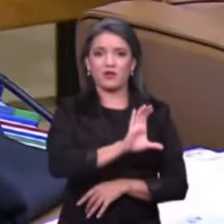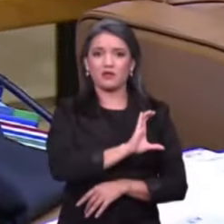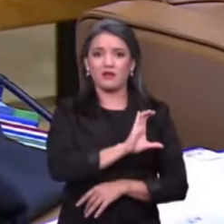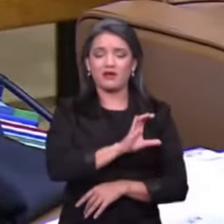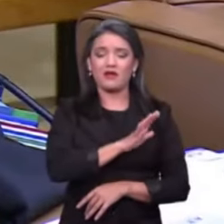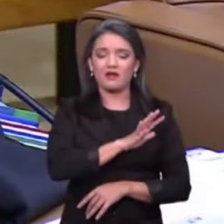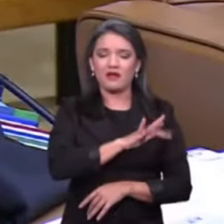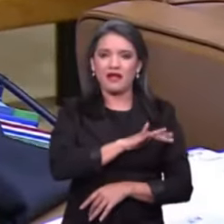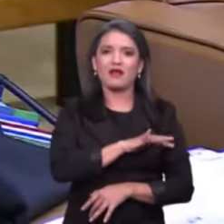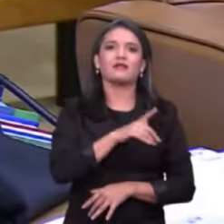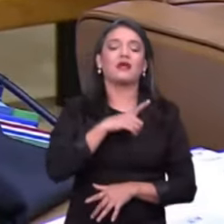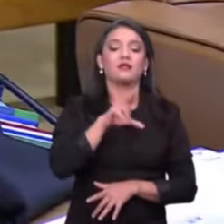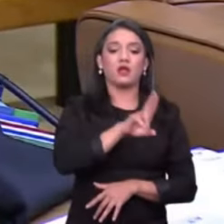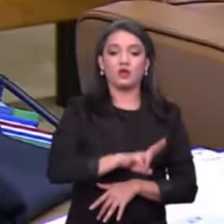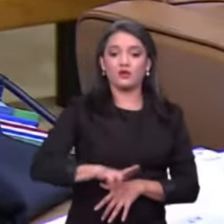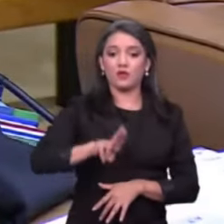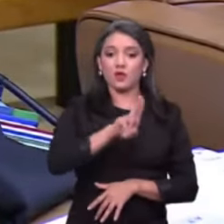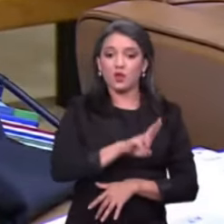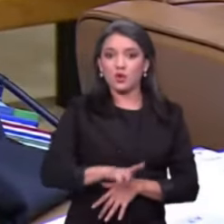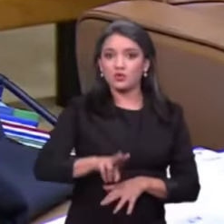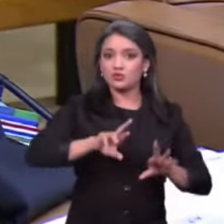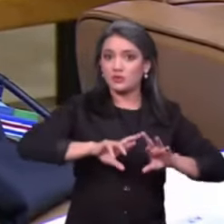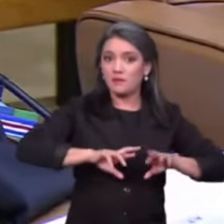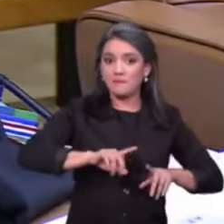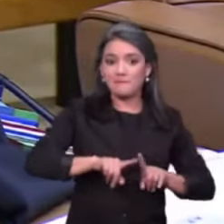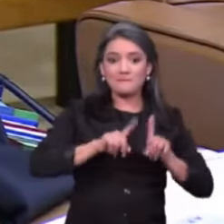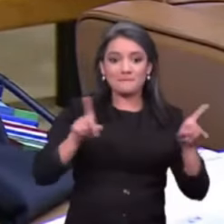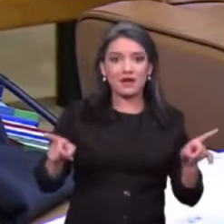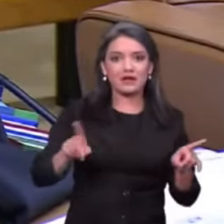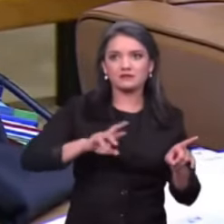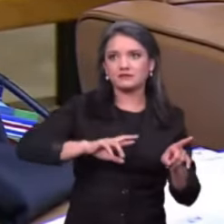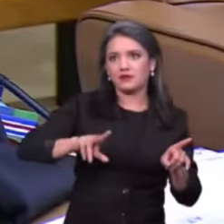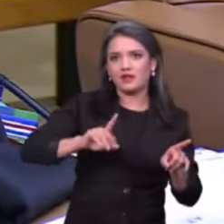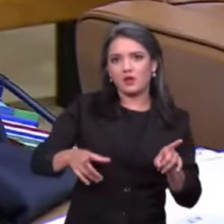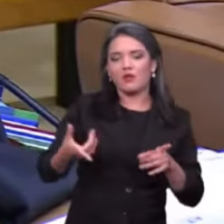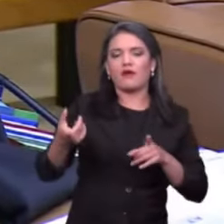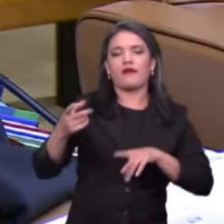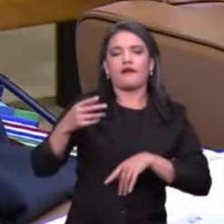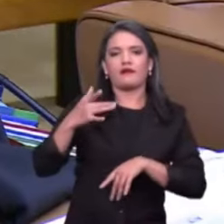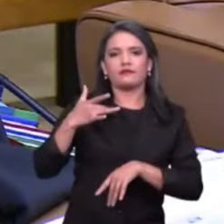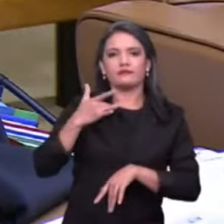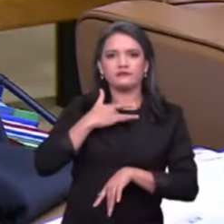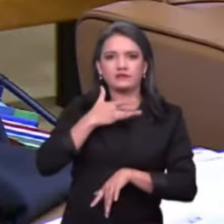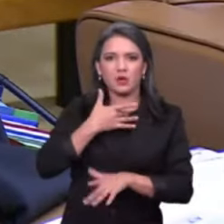uma fonte não licenciada ou ilegal.